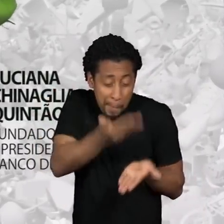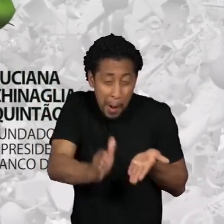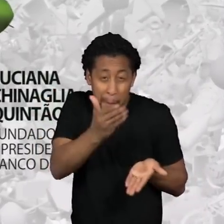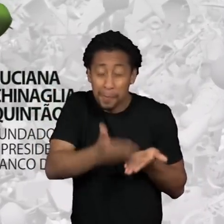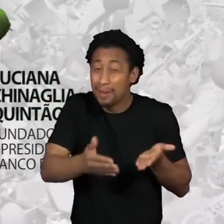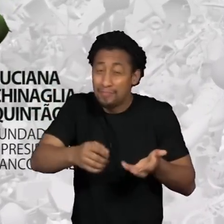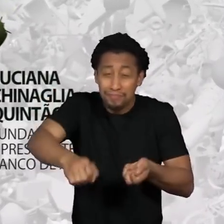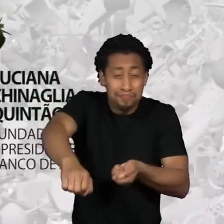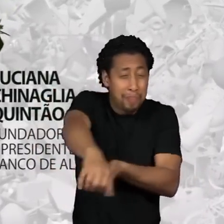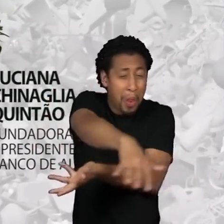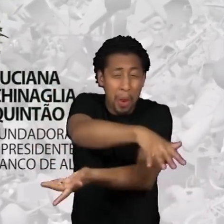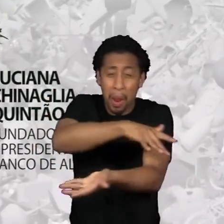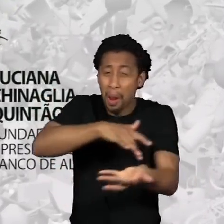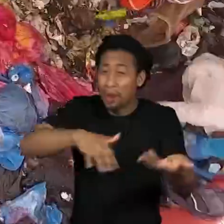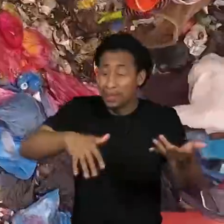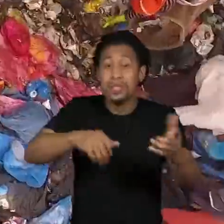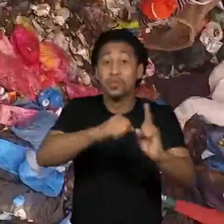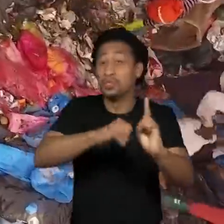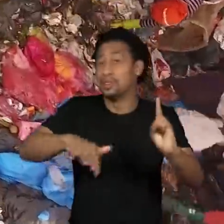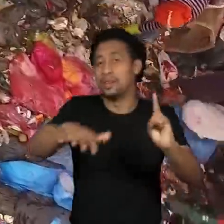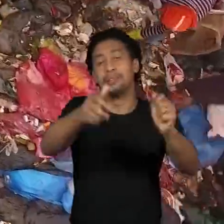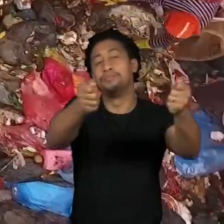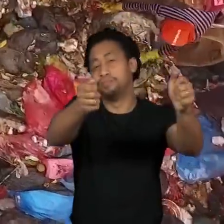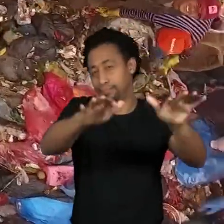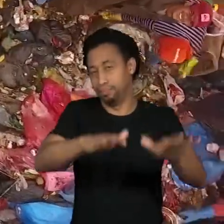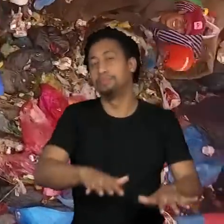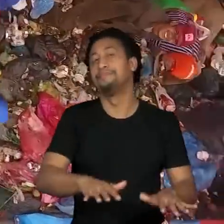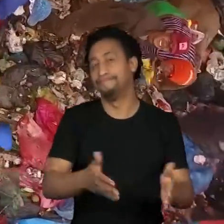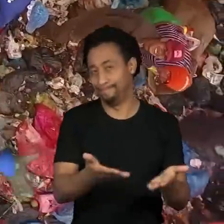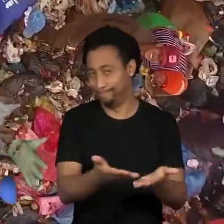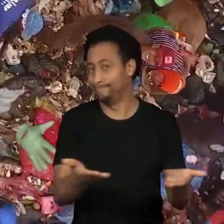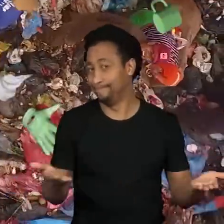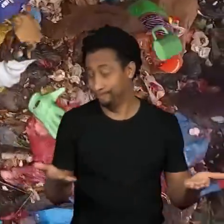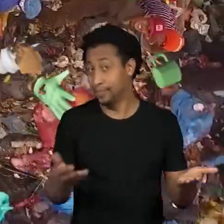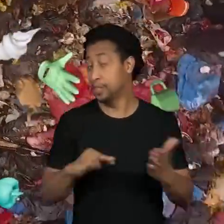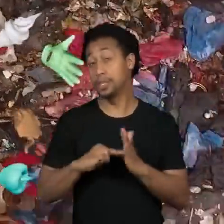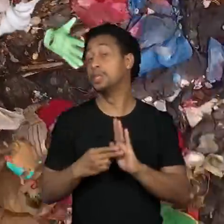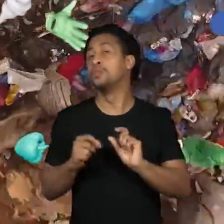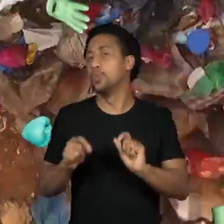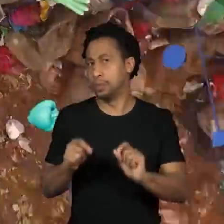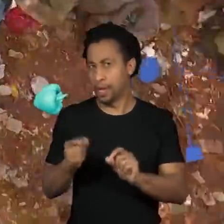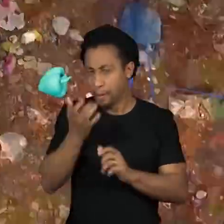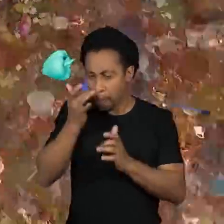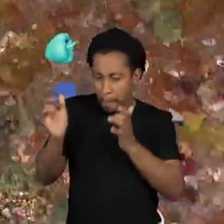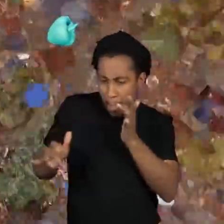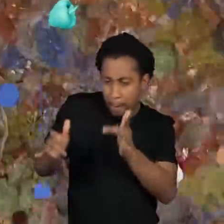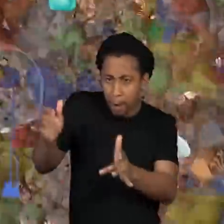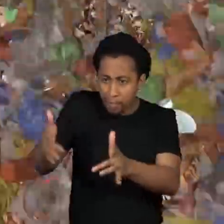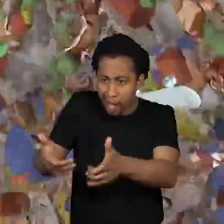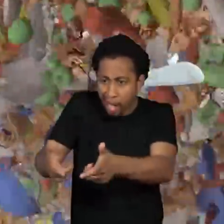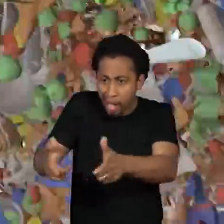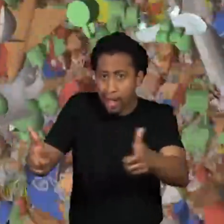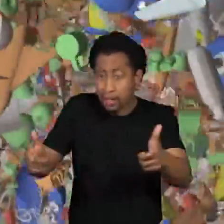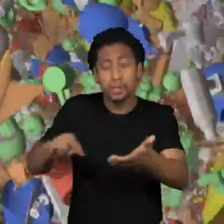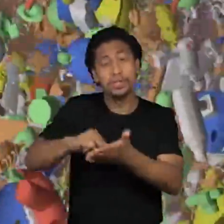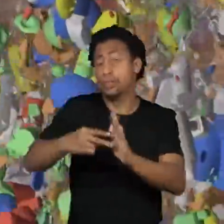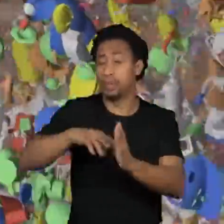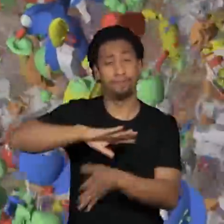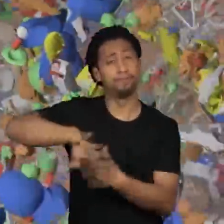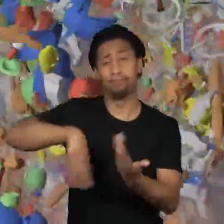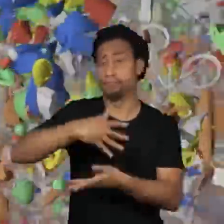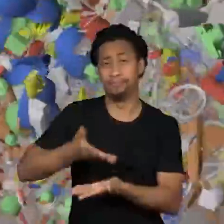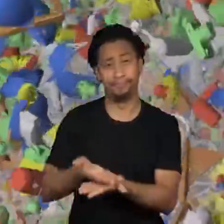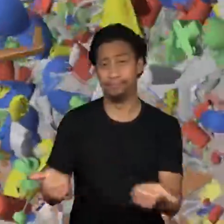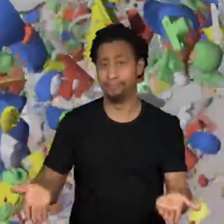cultural, social. Então, pode-se dizer que o desperdício é a cultura da desordem.